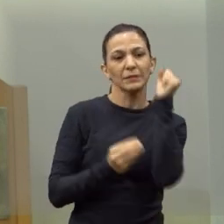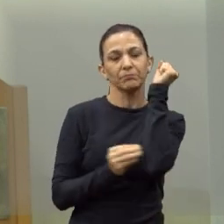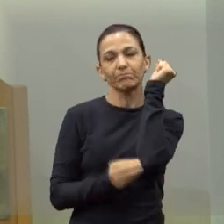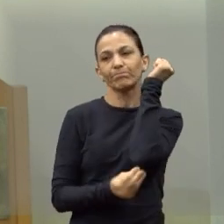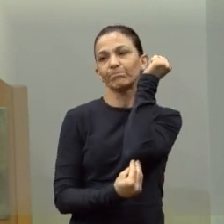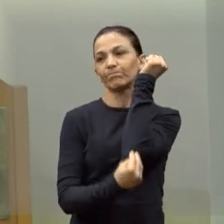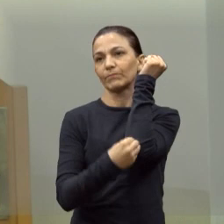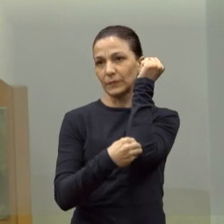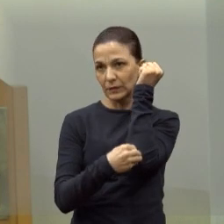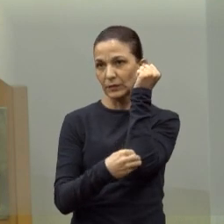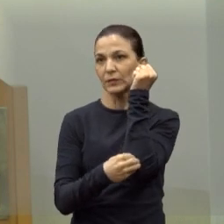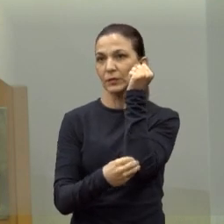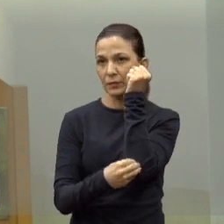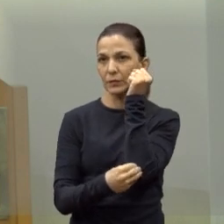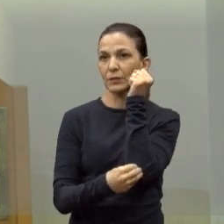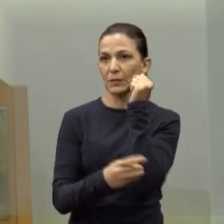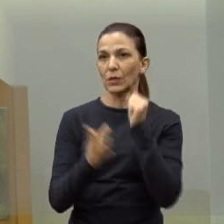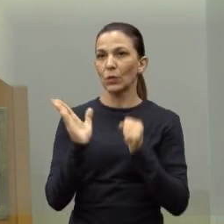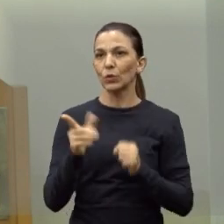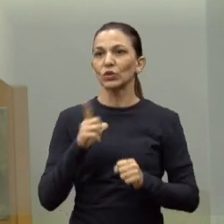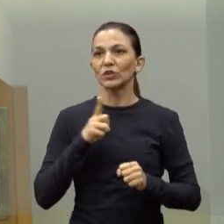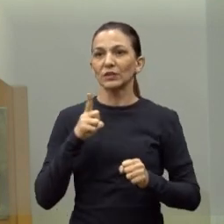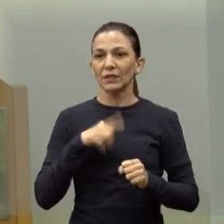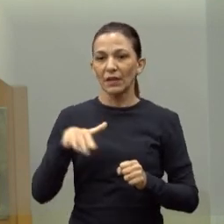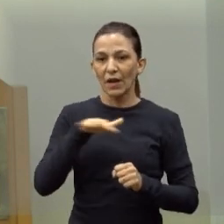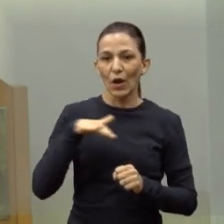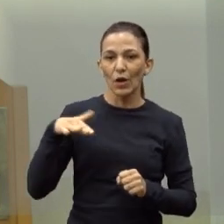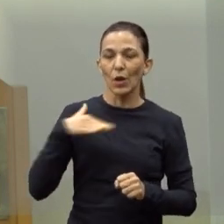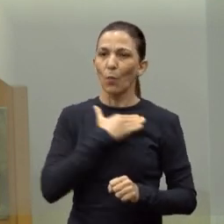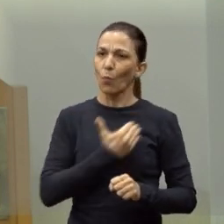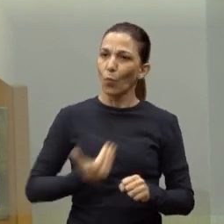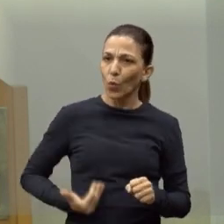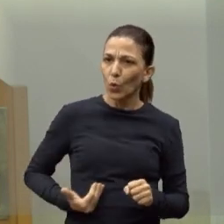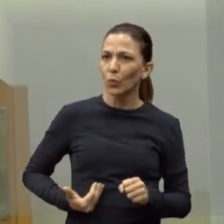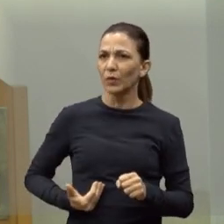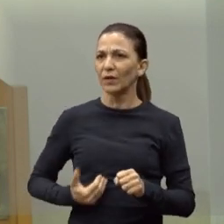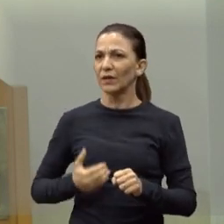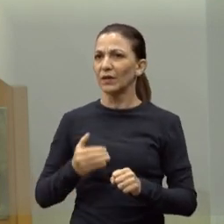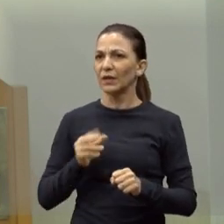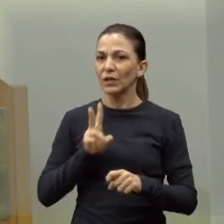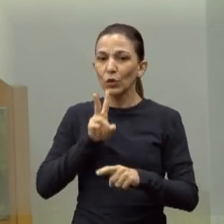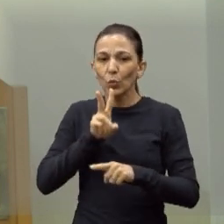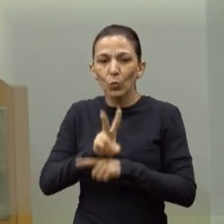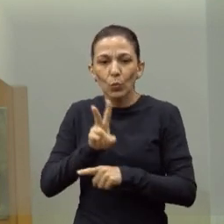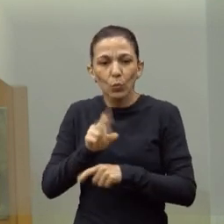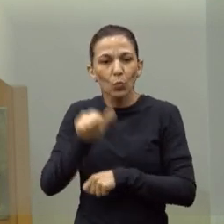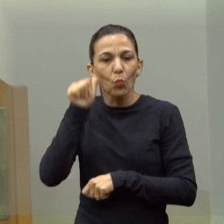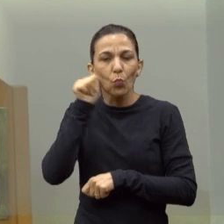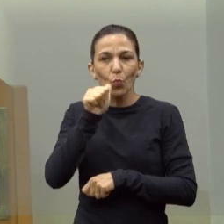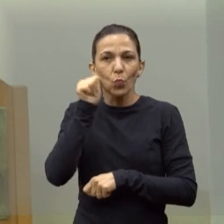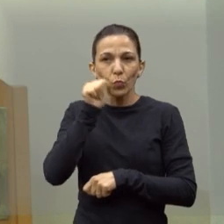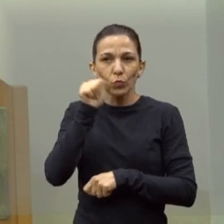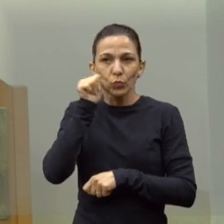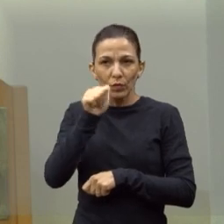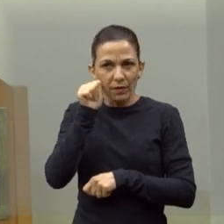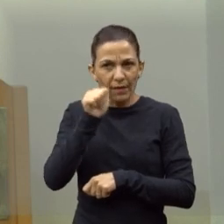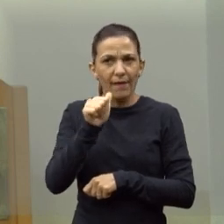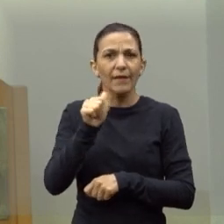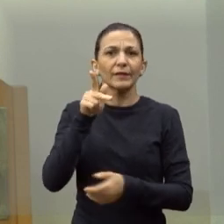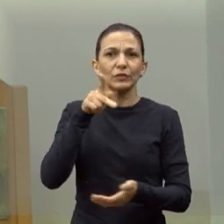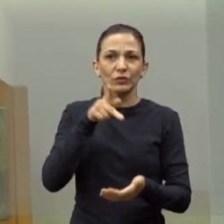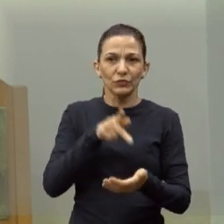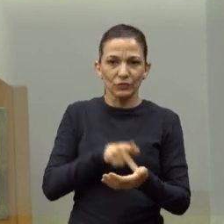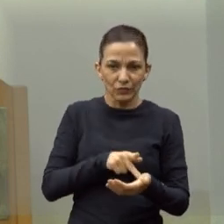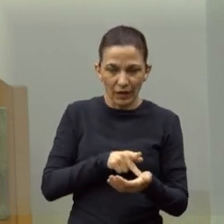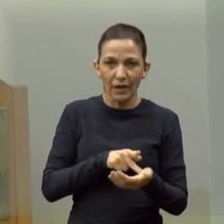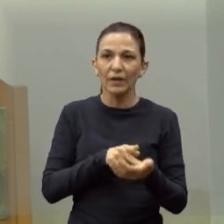hoje aí nós temos a rede pública que cuida da mulher bastante Ampla aí que tem